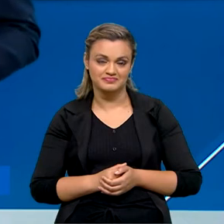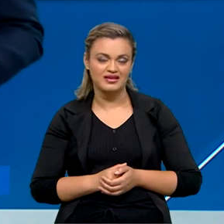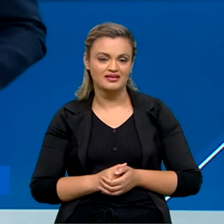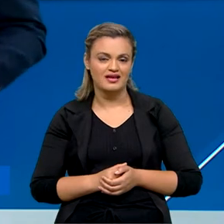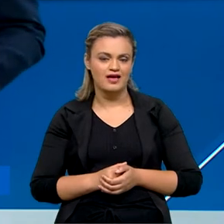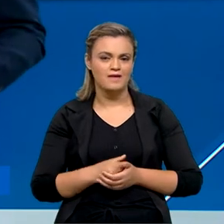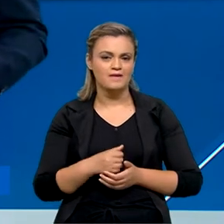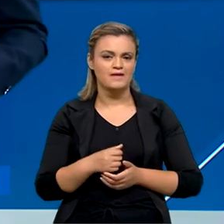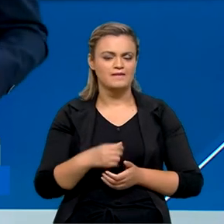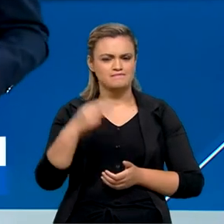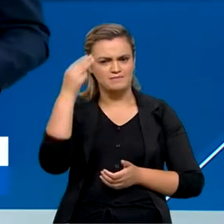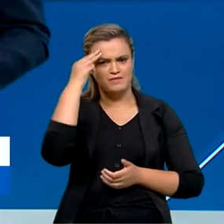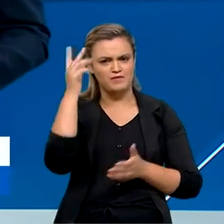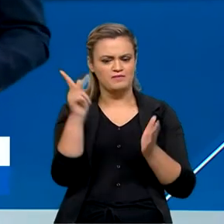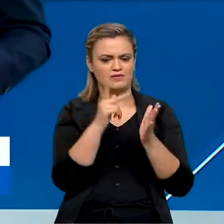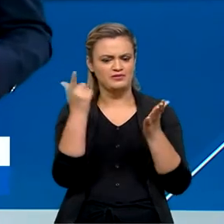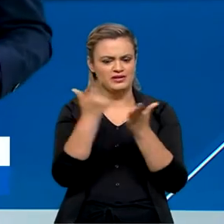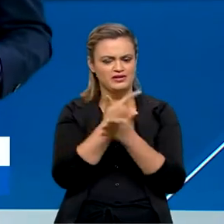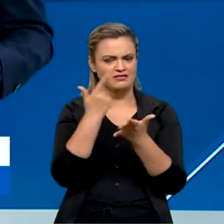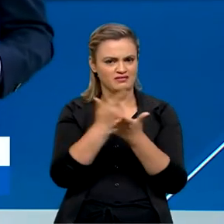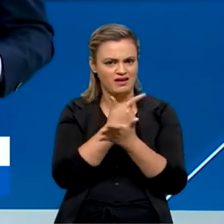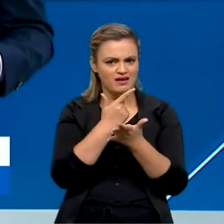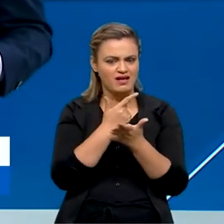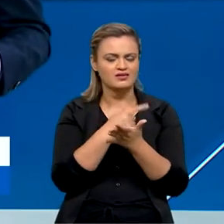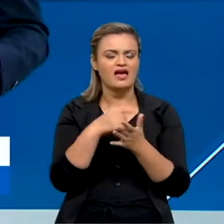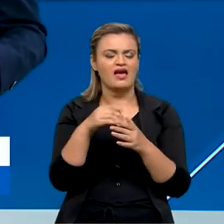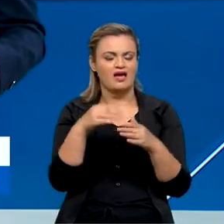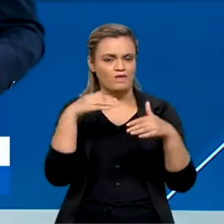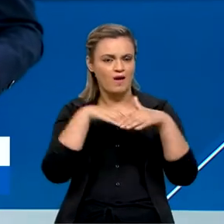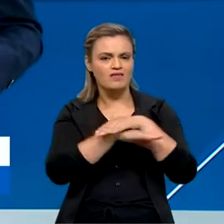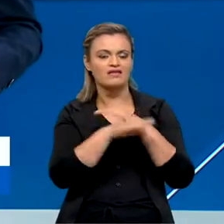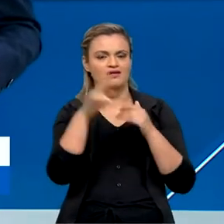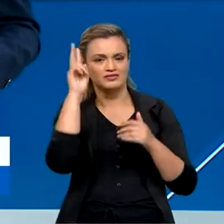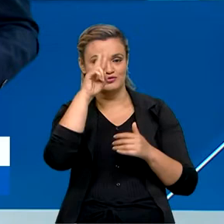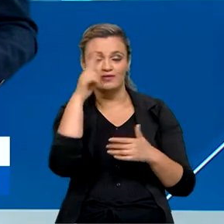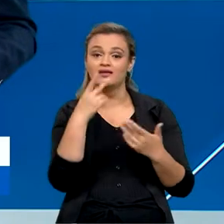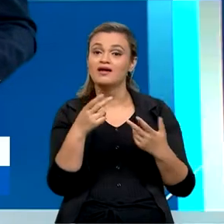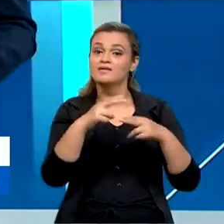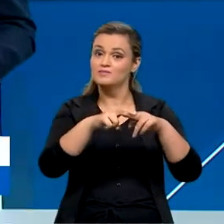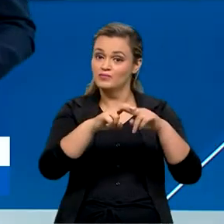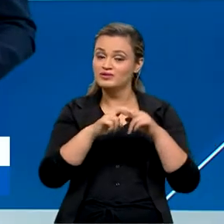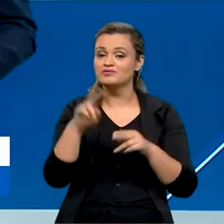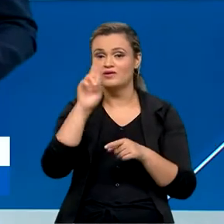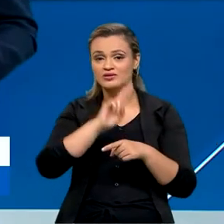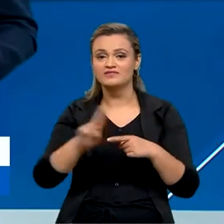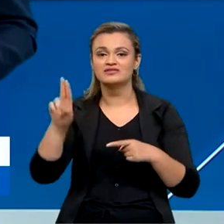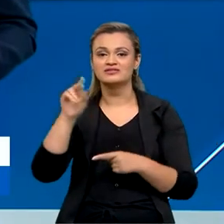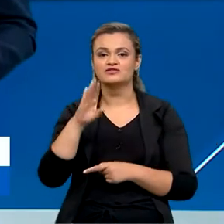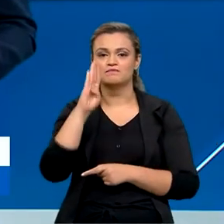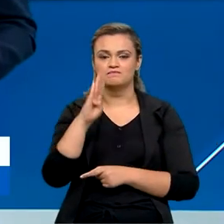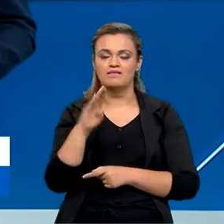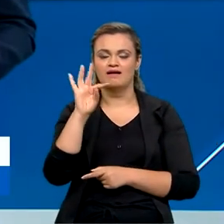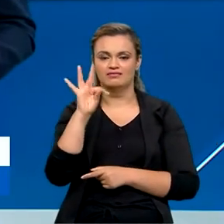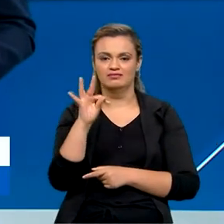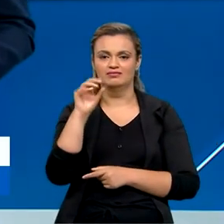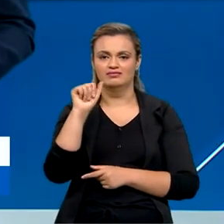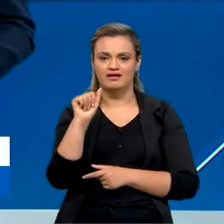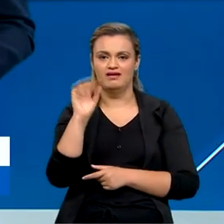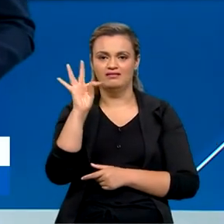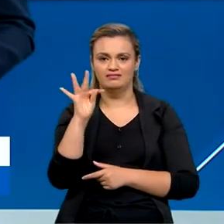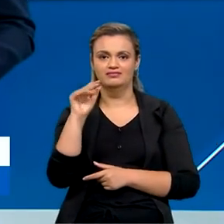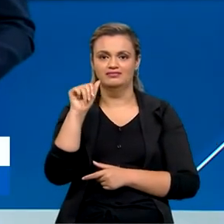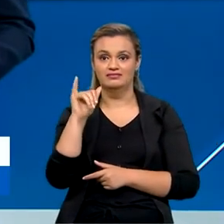Cuidar da memória literária é também preservar a história de um povo. Pensando assim, a Universidade de Batatais, no interior de São